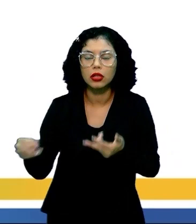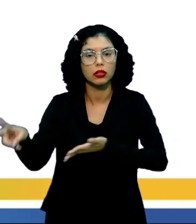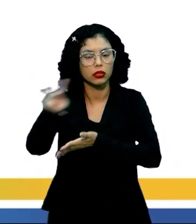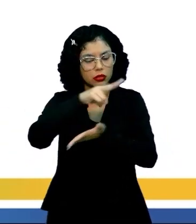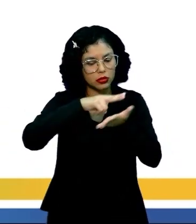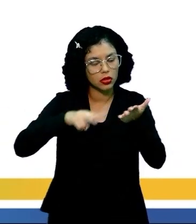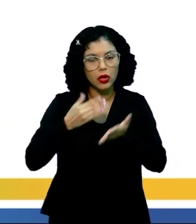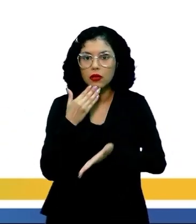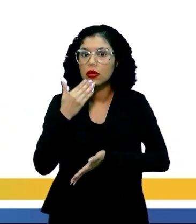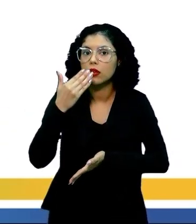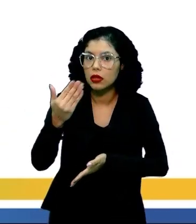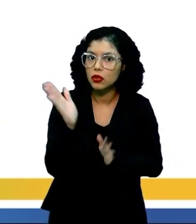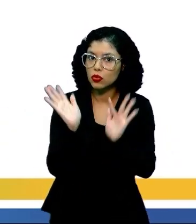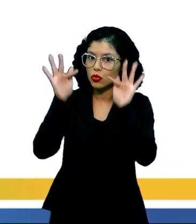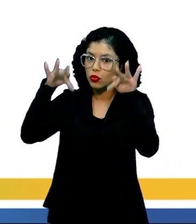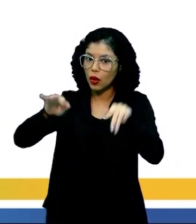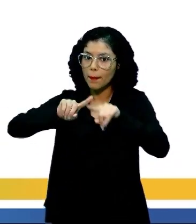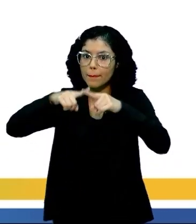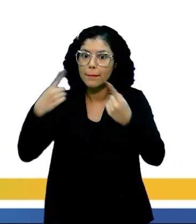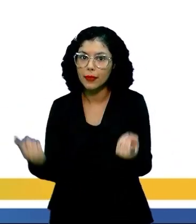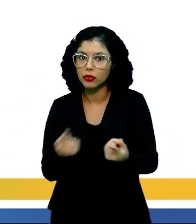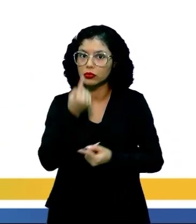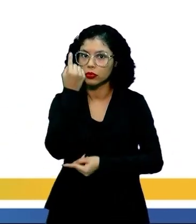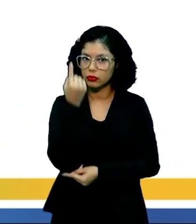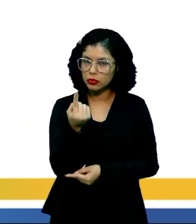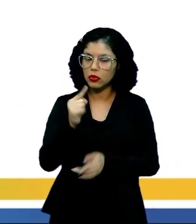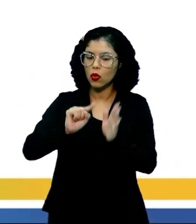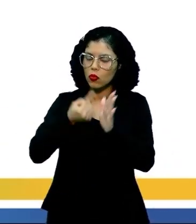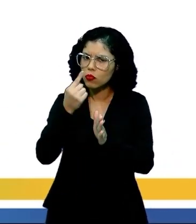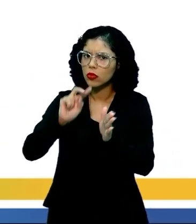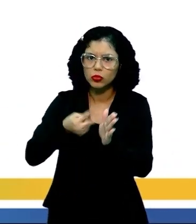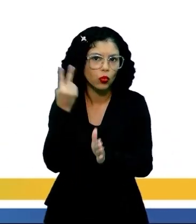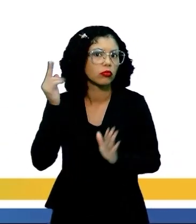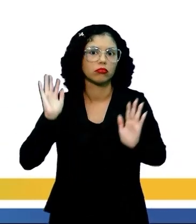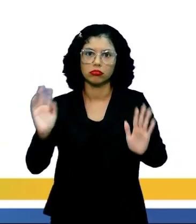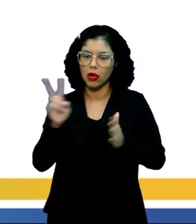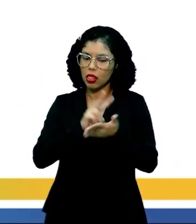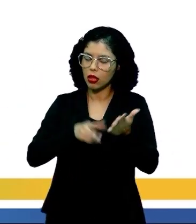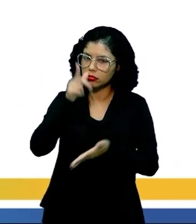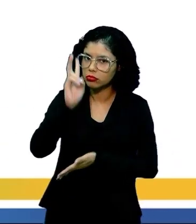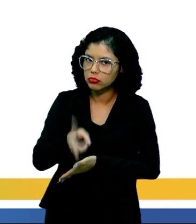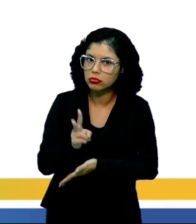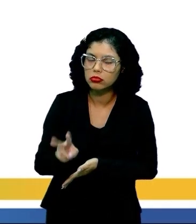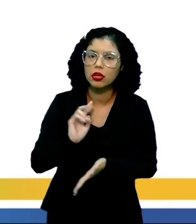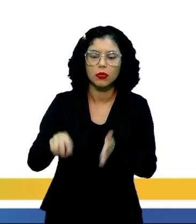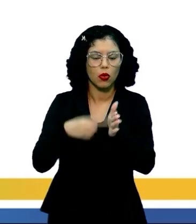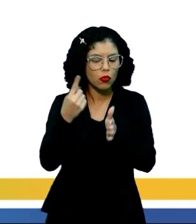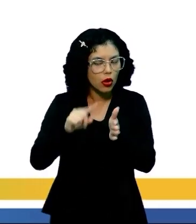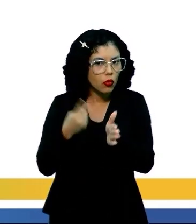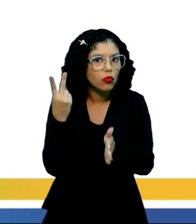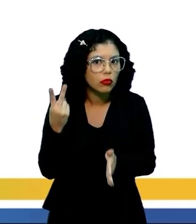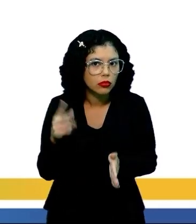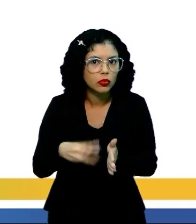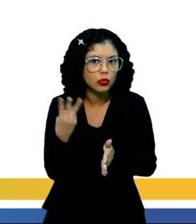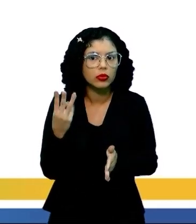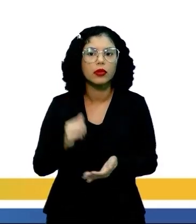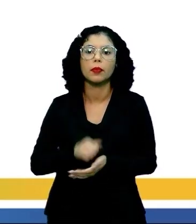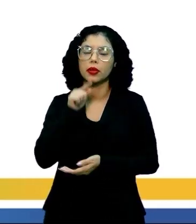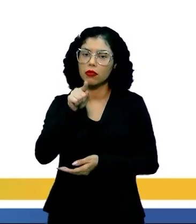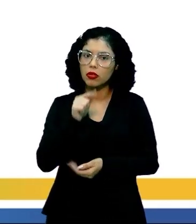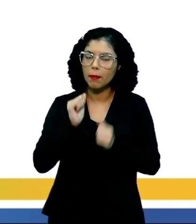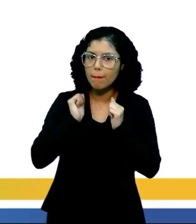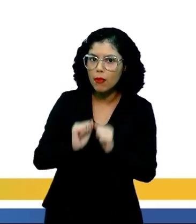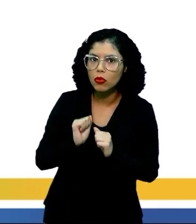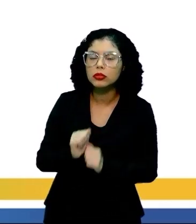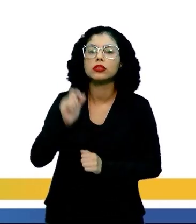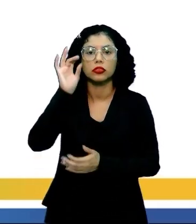o que está pedindo no final mais de uma vez. De novo, leia o que está pedindo no final mais de uma vez, para que você